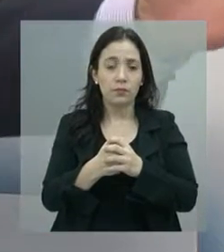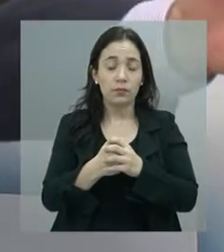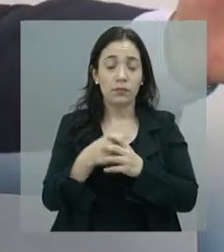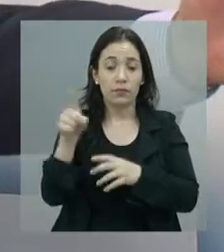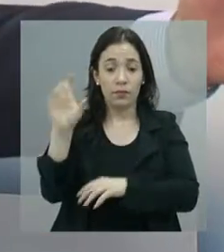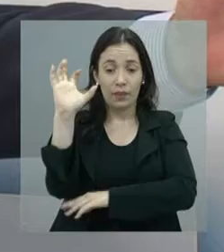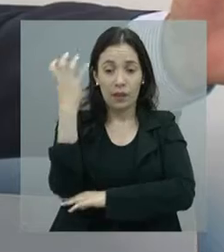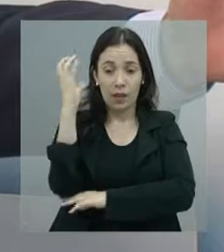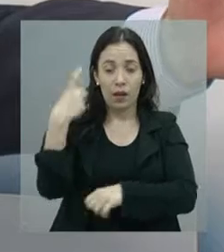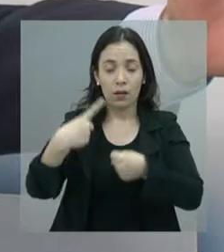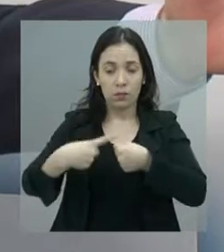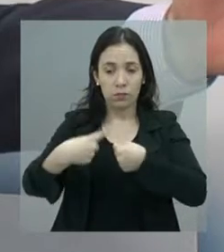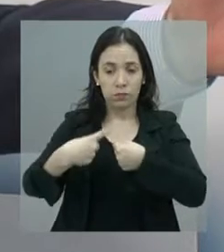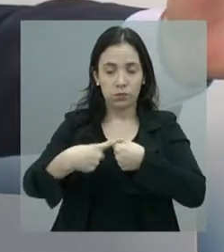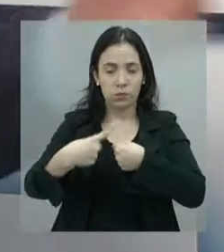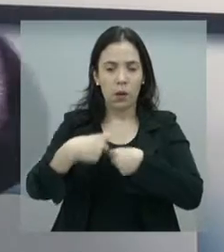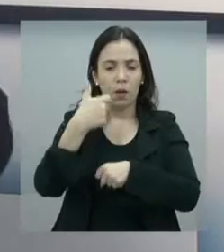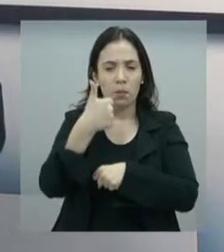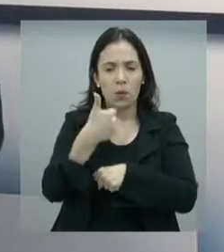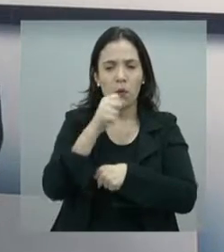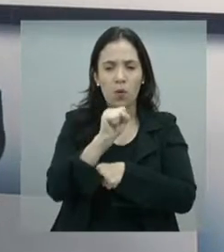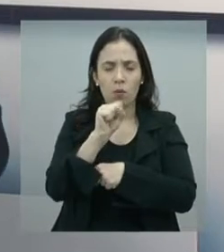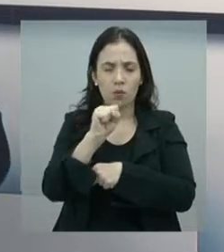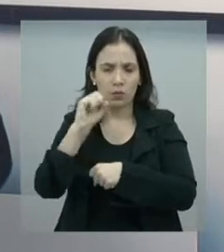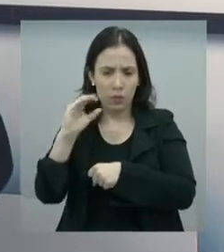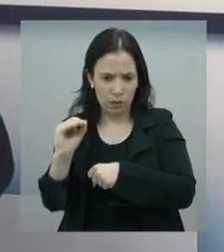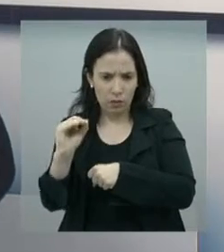de Crateús, o seu Crateús... 1880,